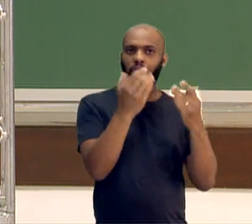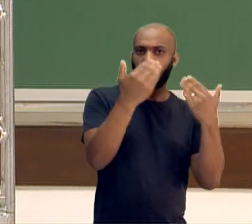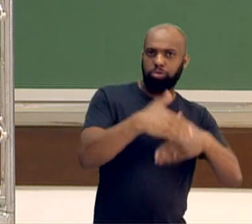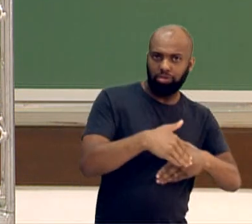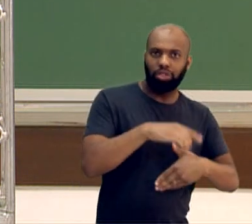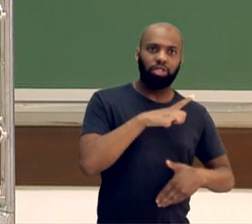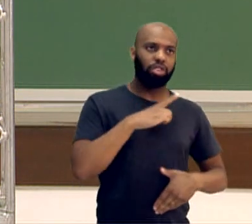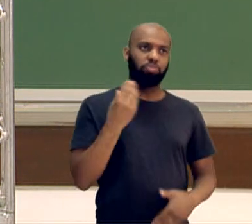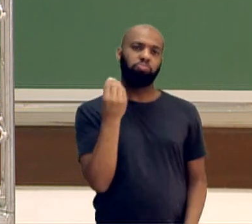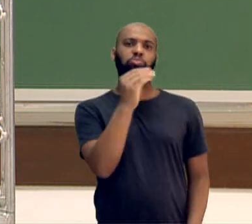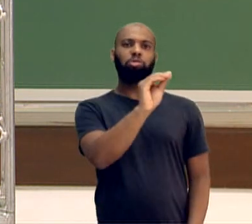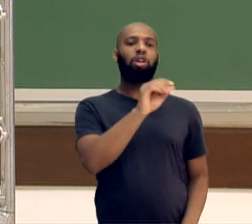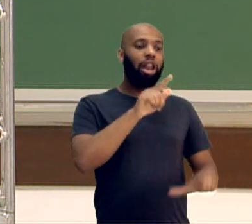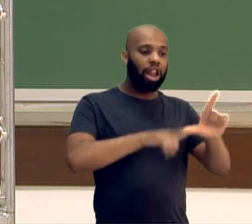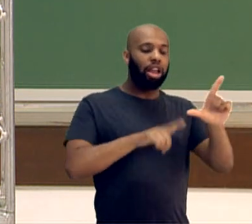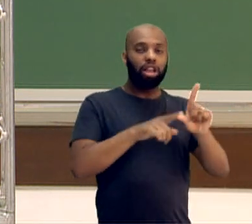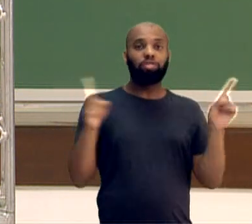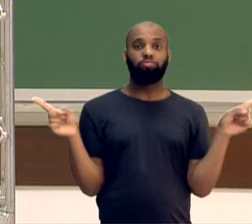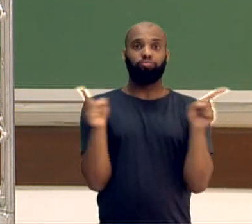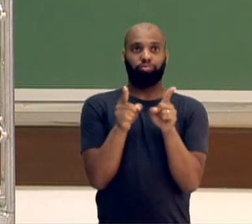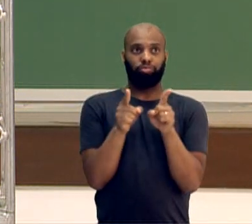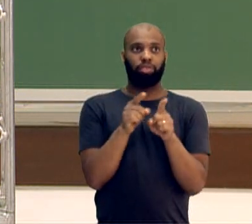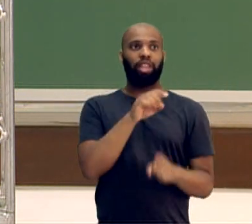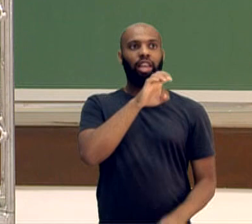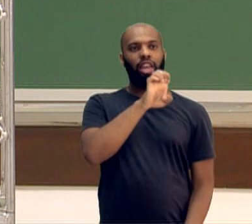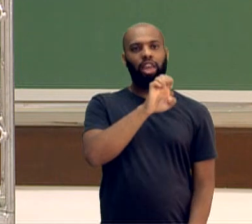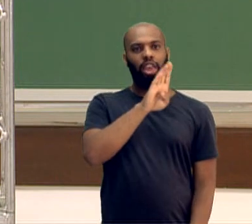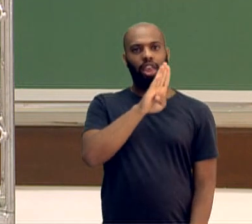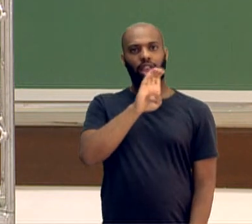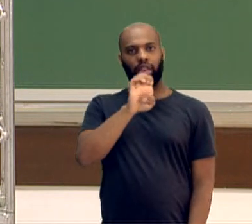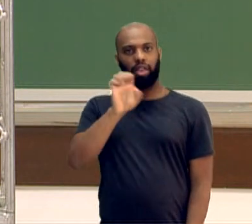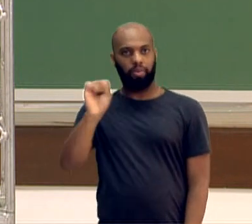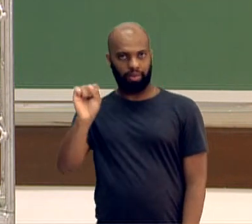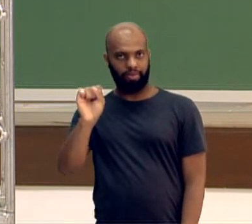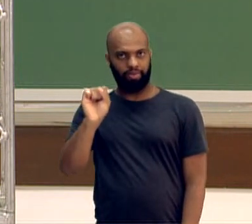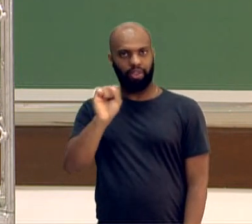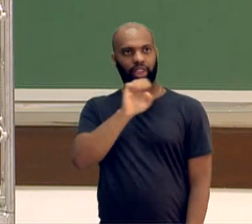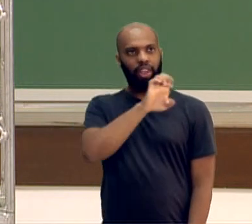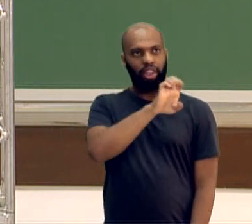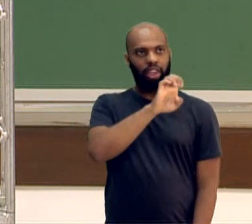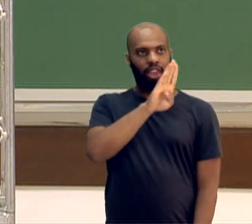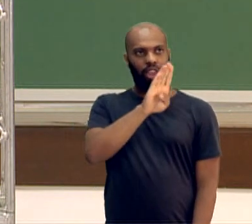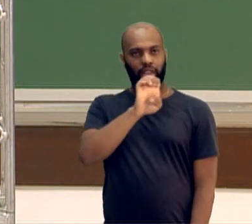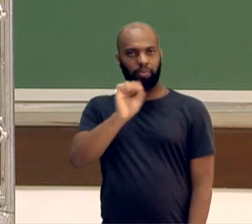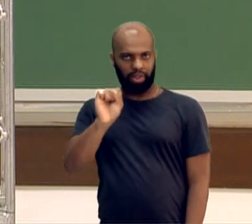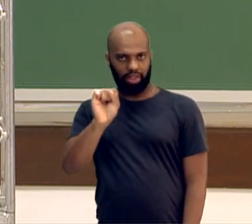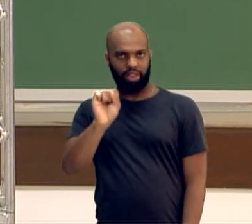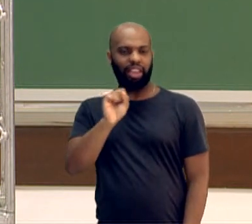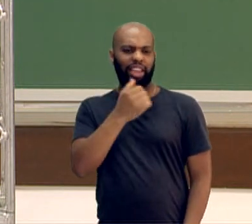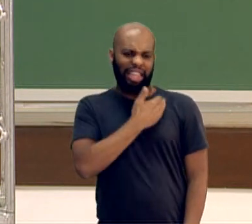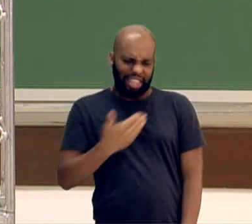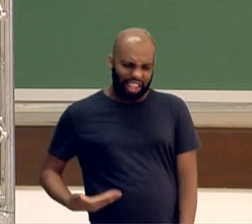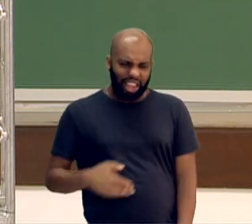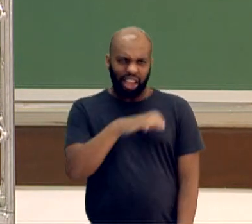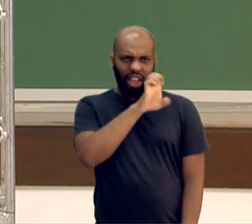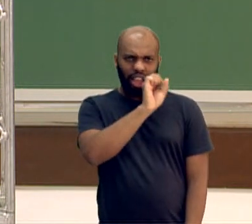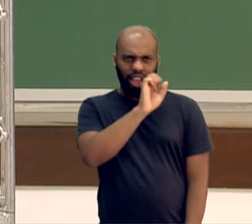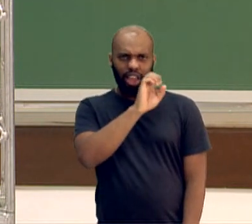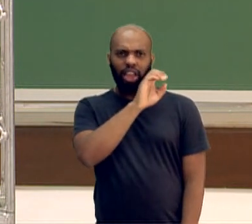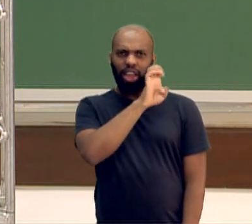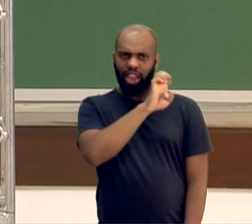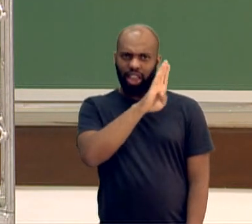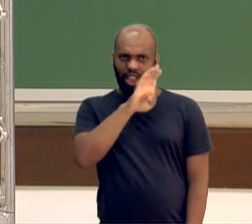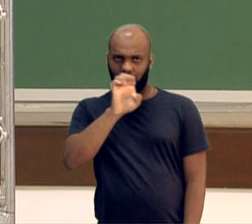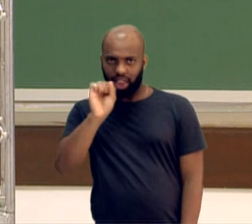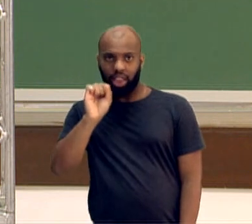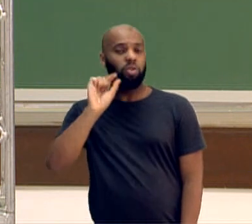tá lá, colocam a abreviatura, o EBS. Coloca assim, EBS. Oh, Estado EBS? Oh, que Estado que é esse? Estado